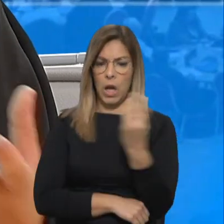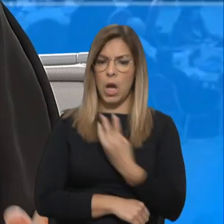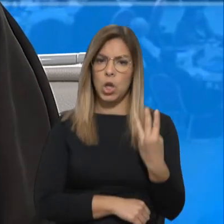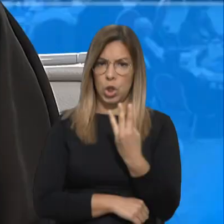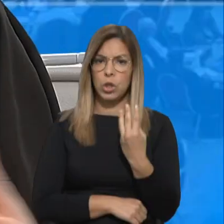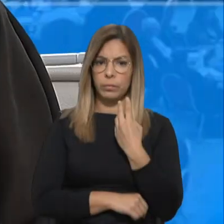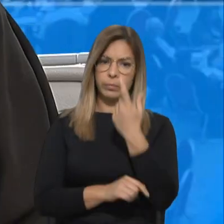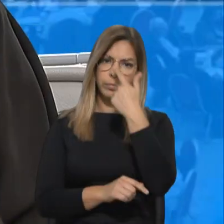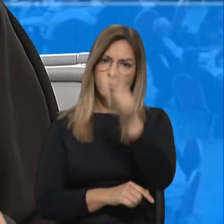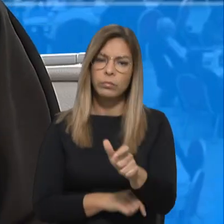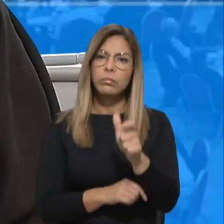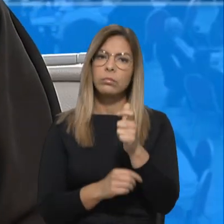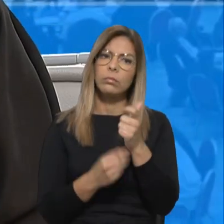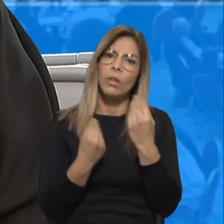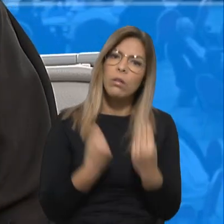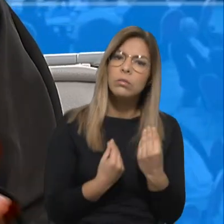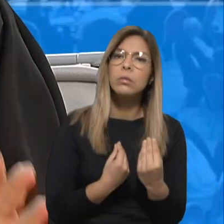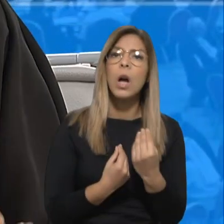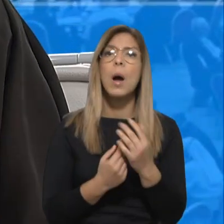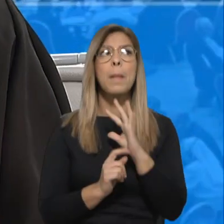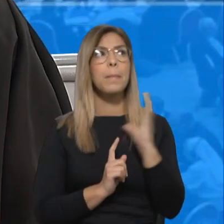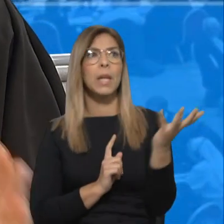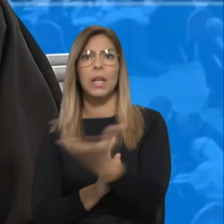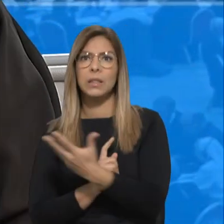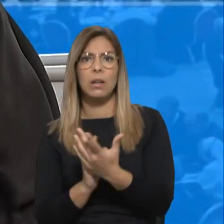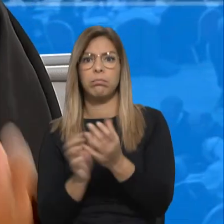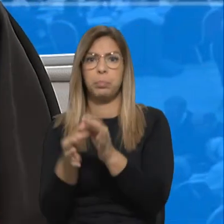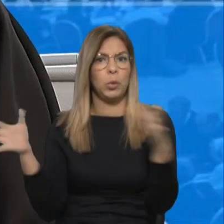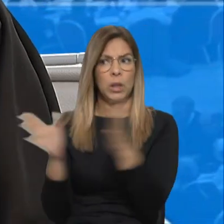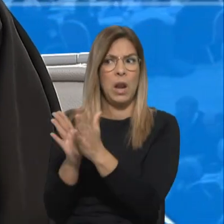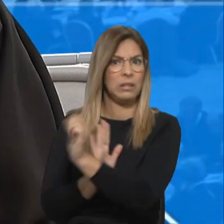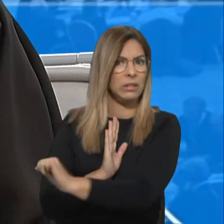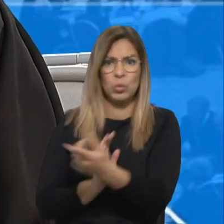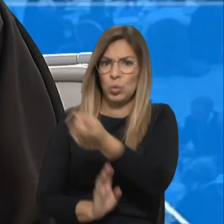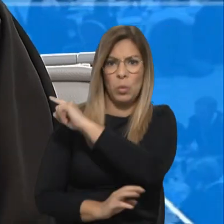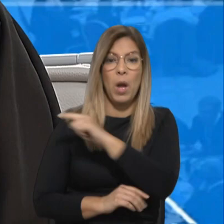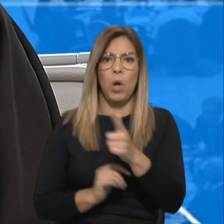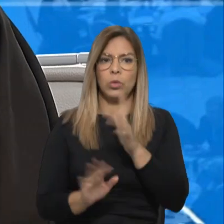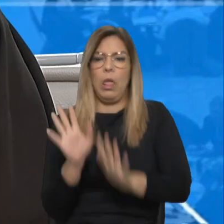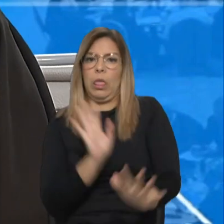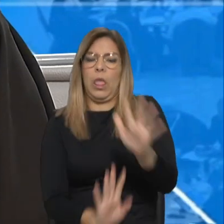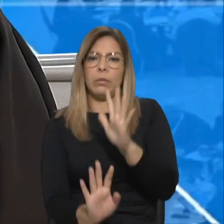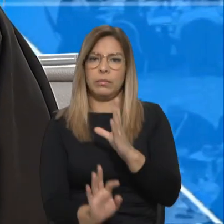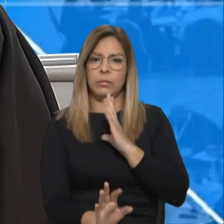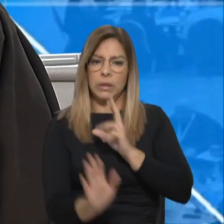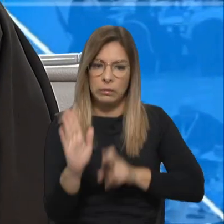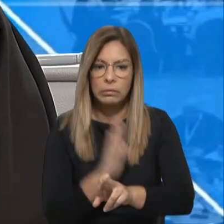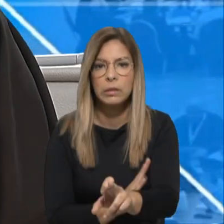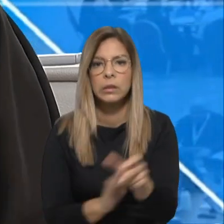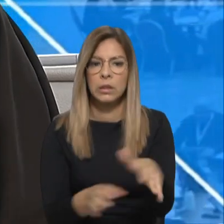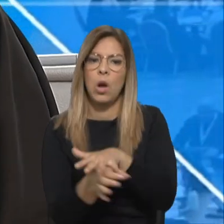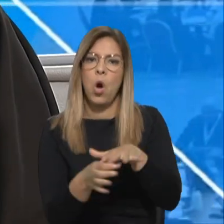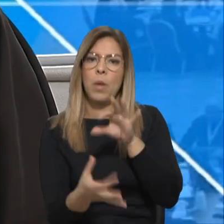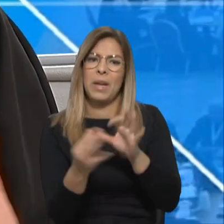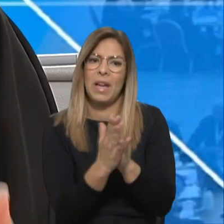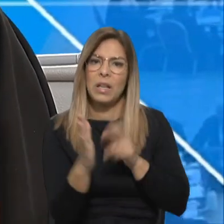ambiente confortável, a maior parte das vezes num ambiente que não tem nada a ver com a Igreja, portanto, porque sabemos que há pessoas que se sentem desconfortáveis nesses contextos